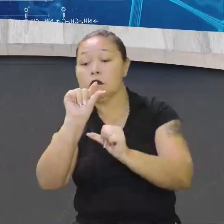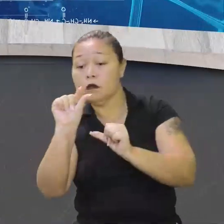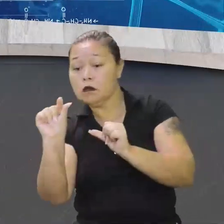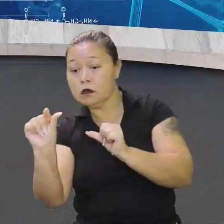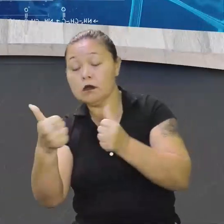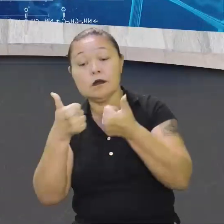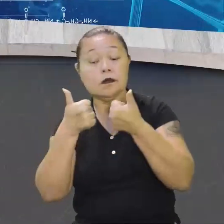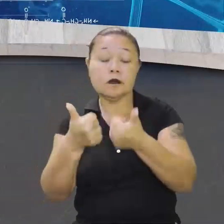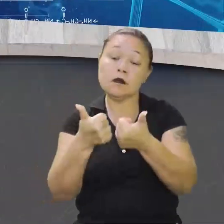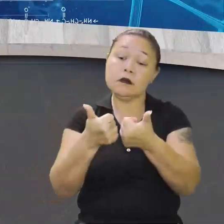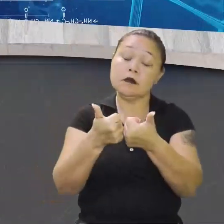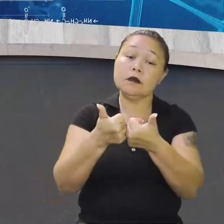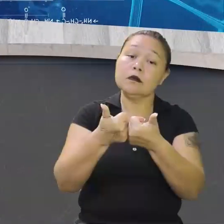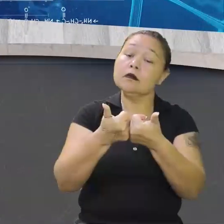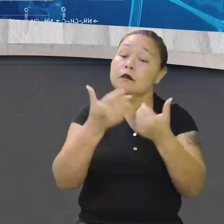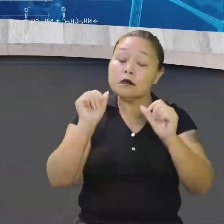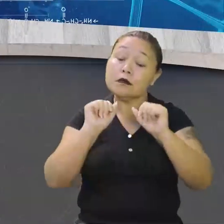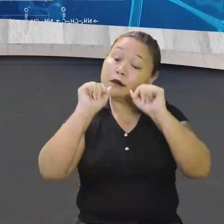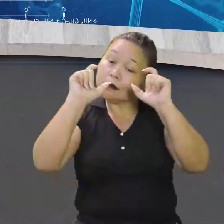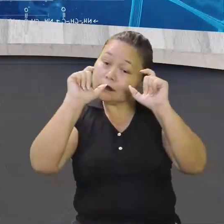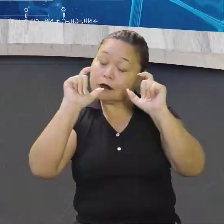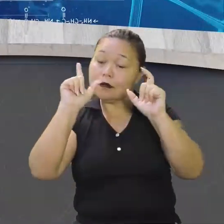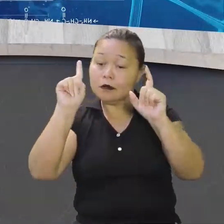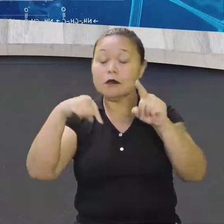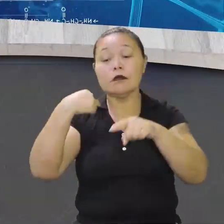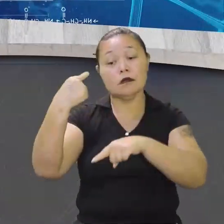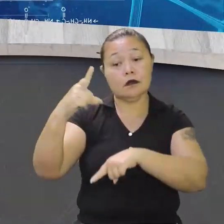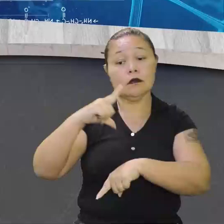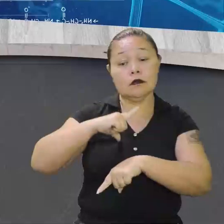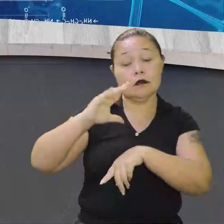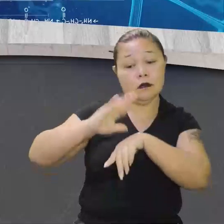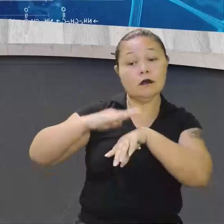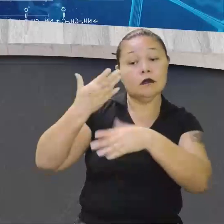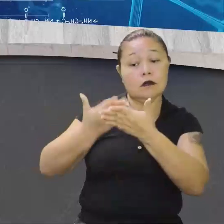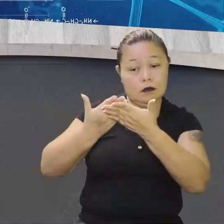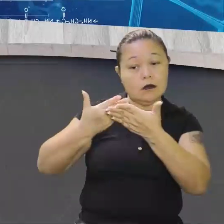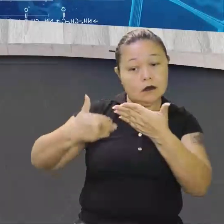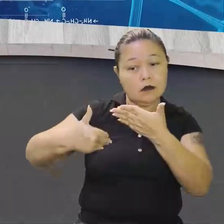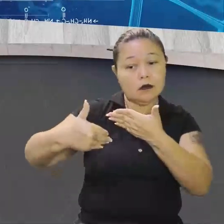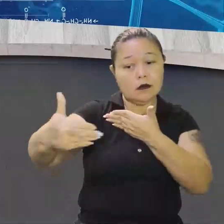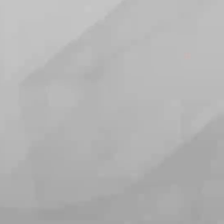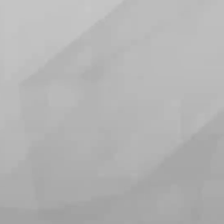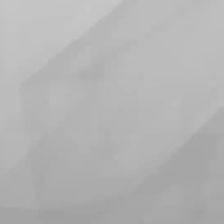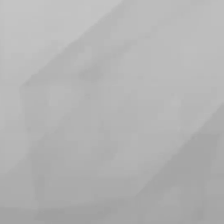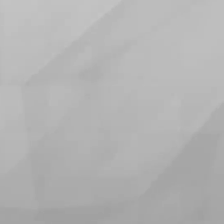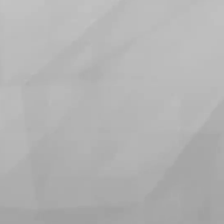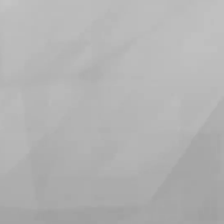Valeu? Então, fique ligado, porque nós teremos mais aula pela frente, tá bom?